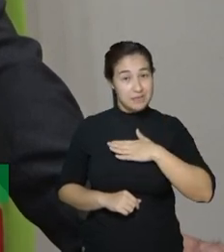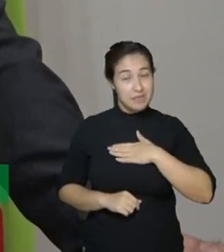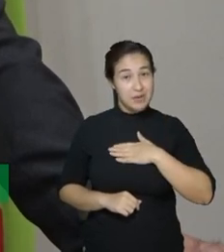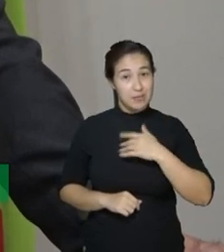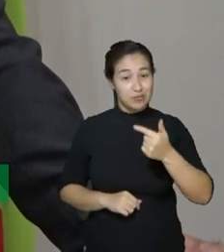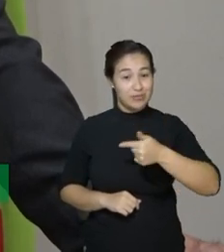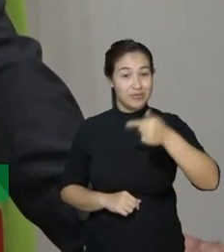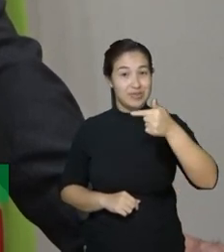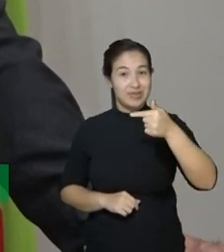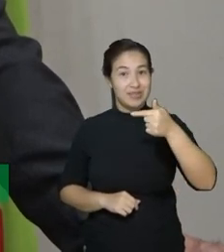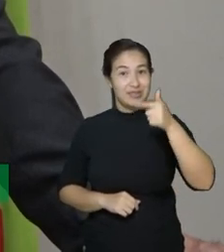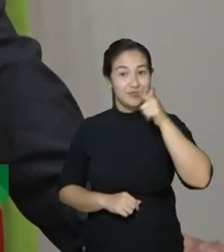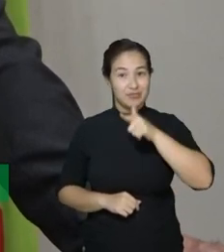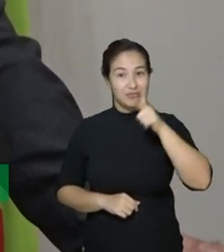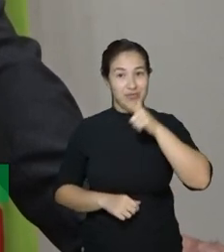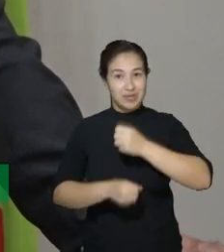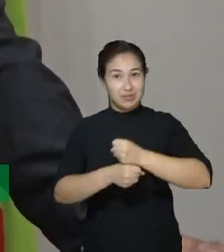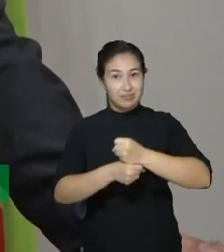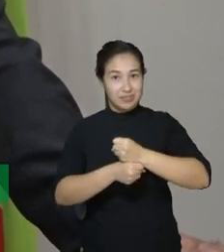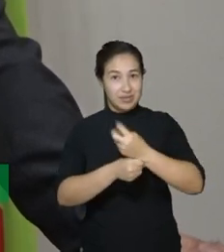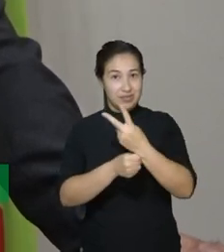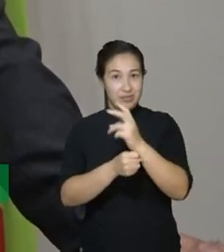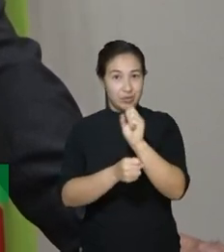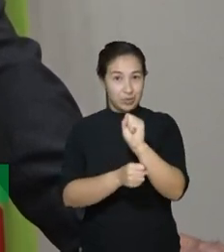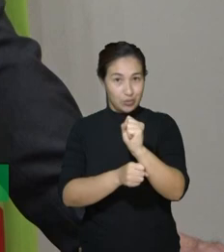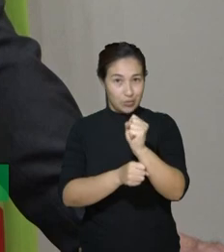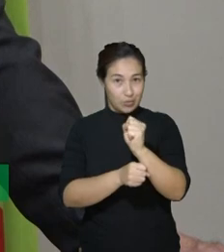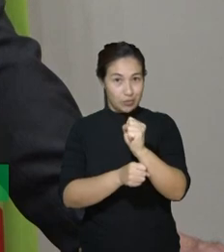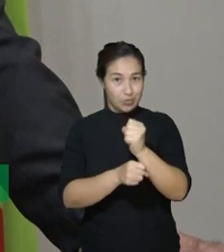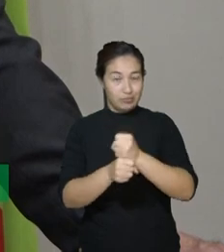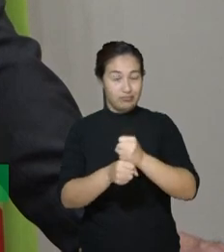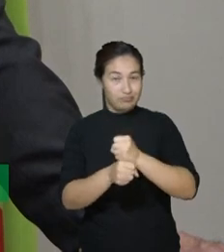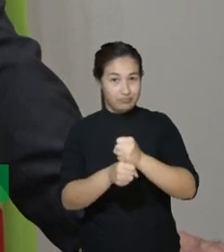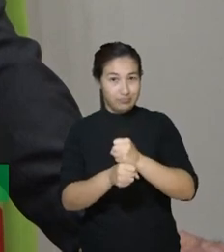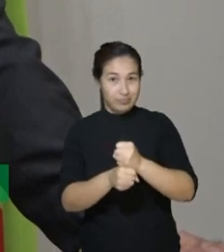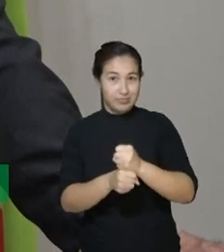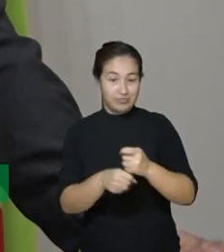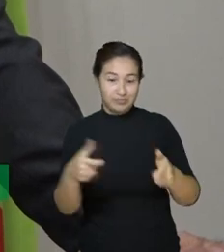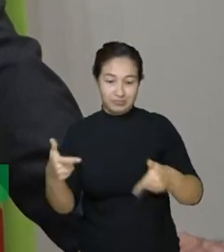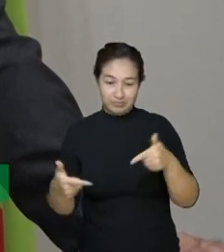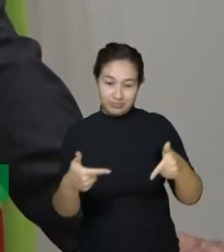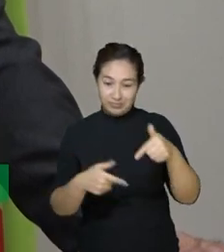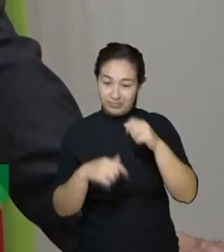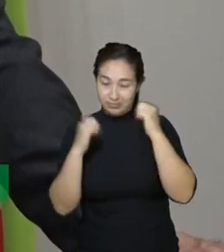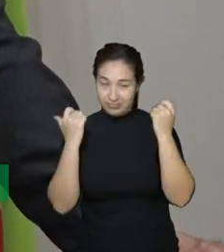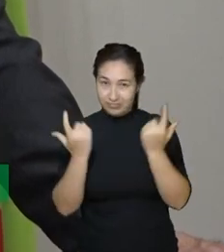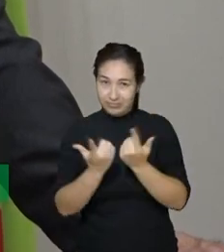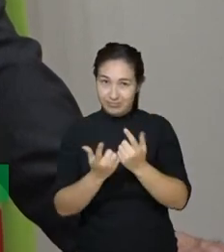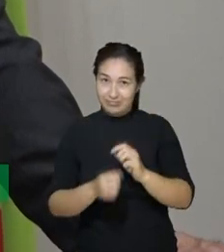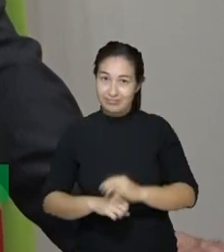7 mandatos... 28 anos, e poderia dizer que